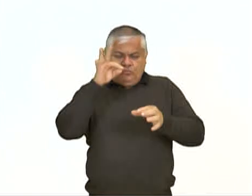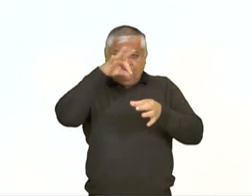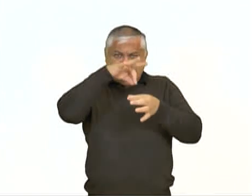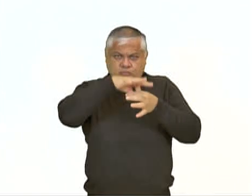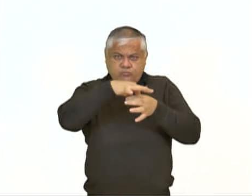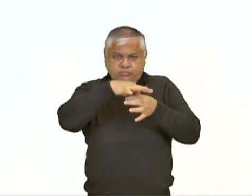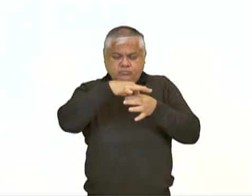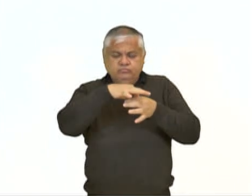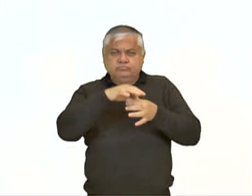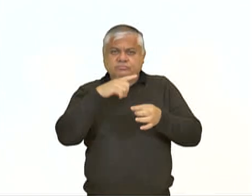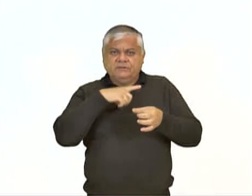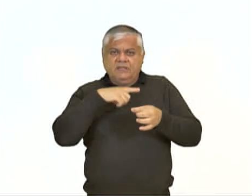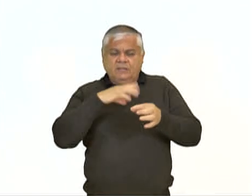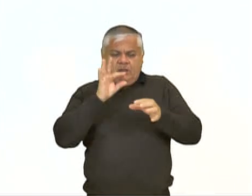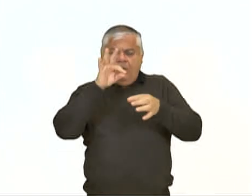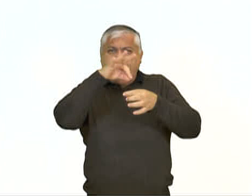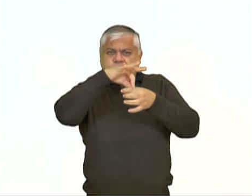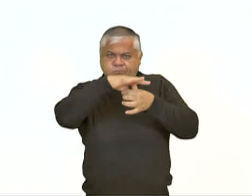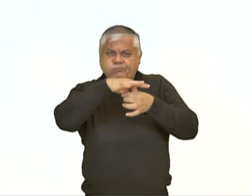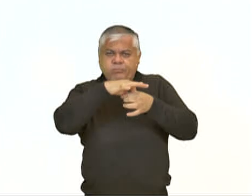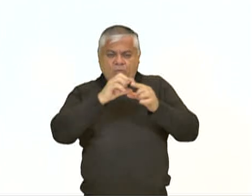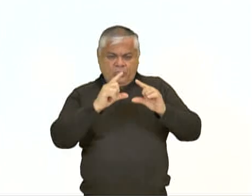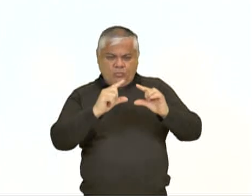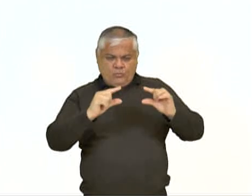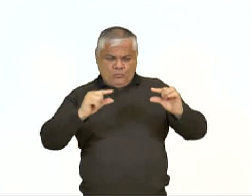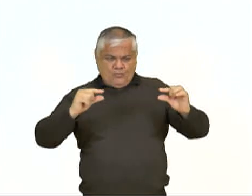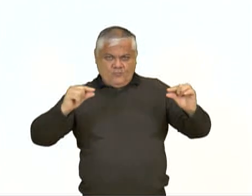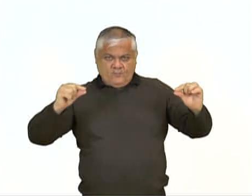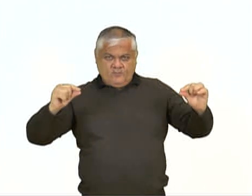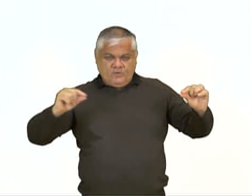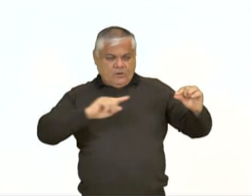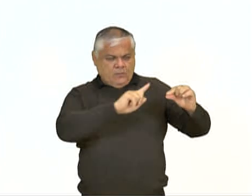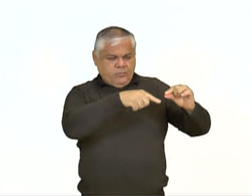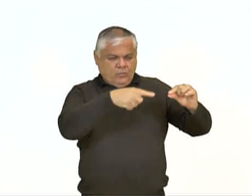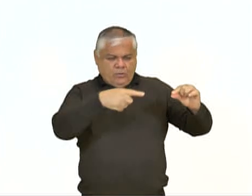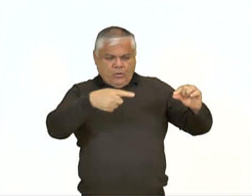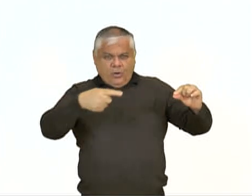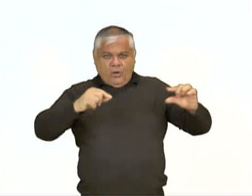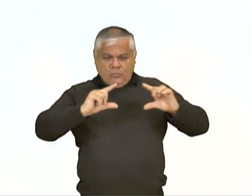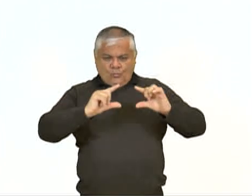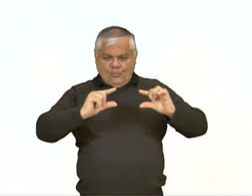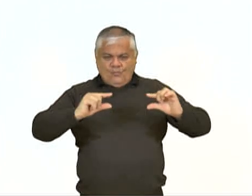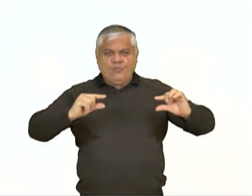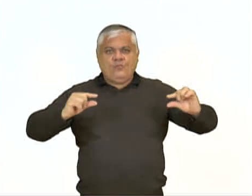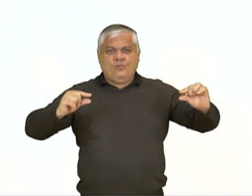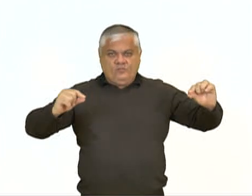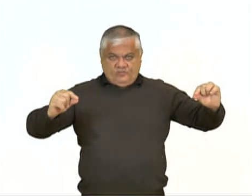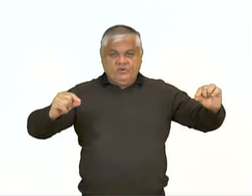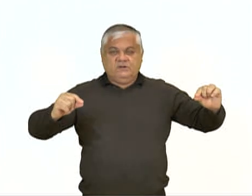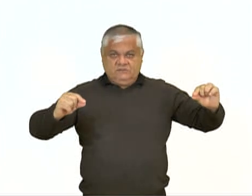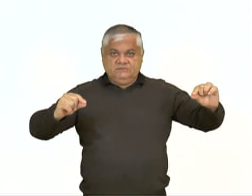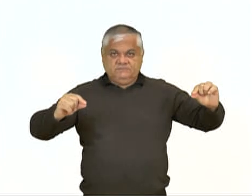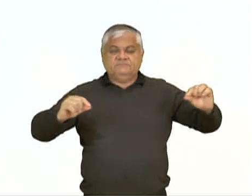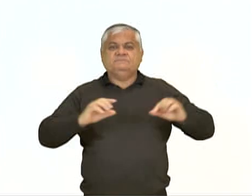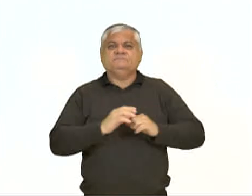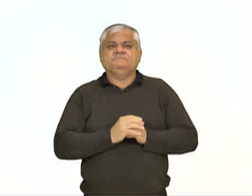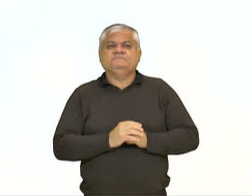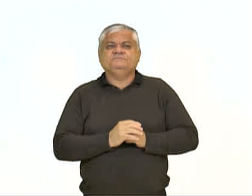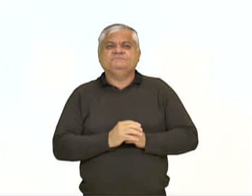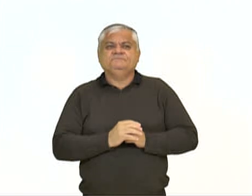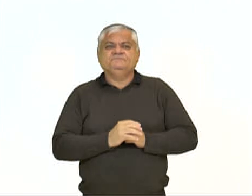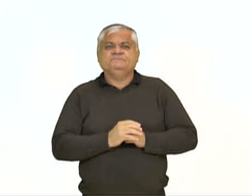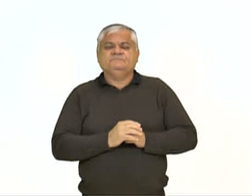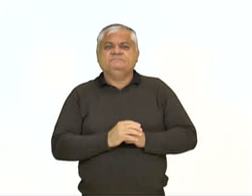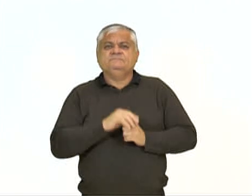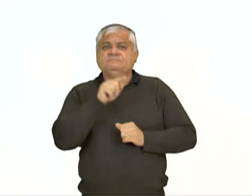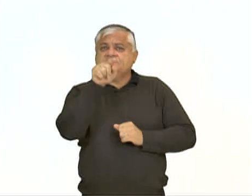tubo, pontiagudo em ambas as extremidades e redondo em seções transversais. Então, eu vou